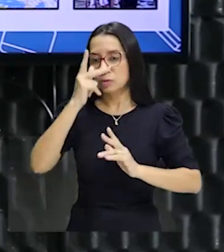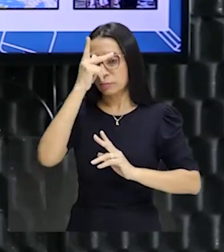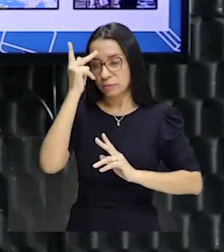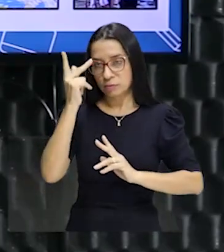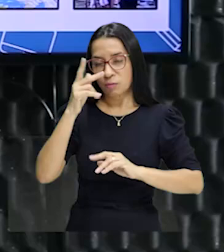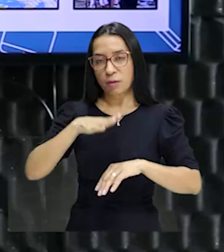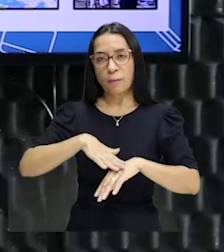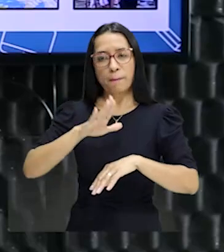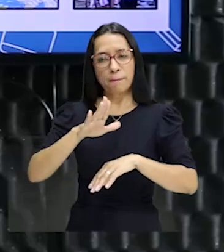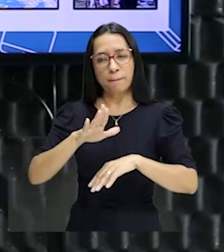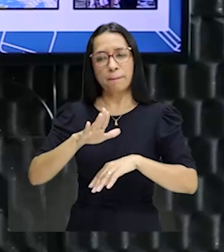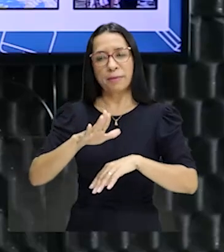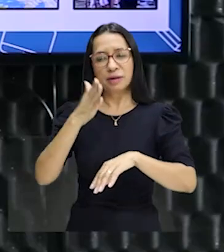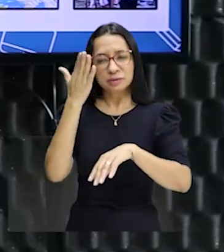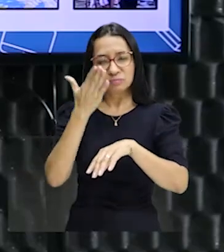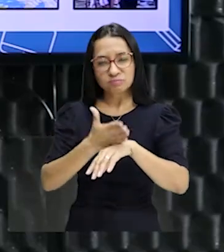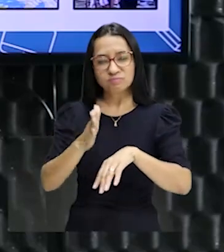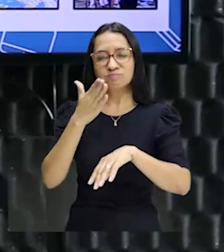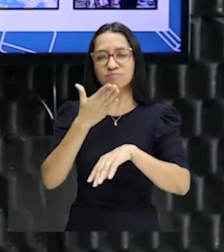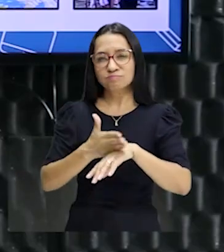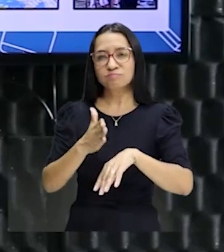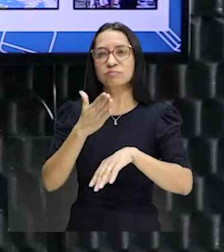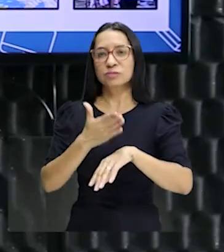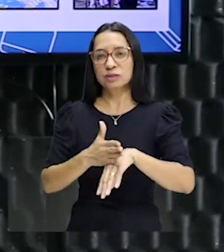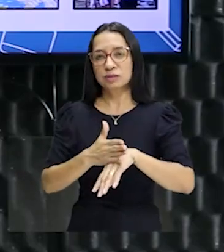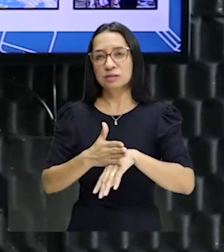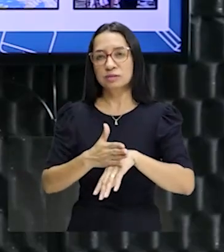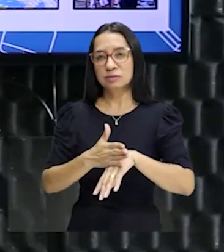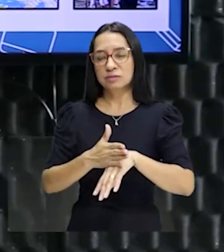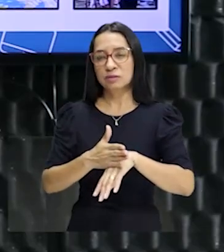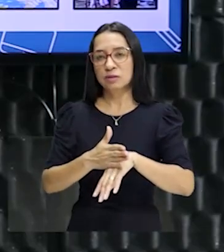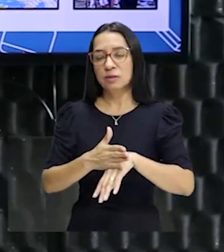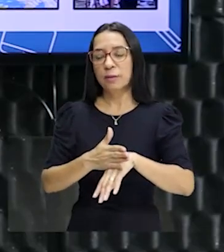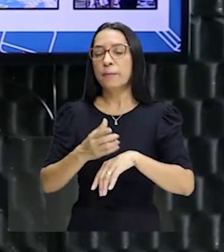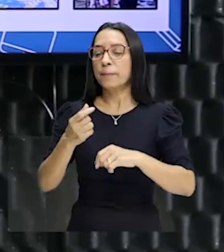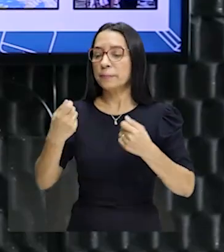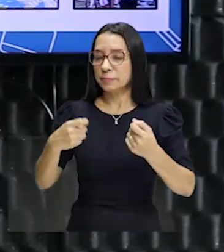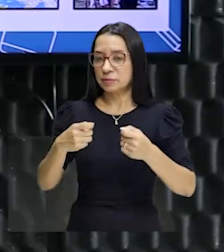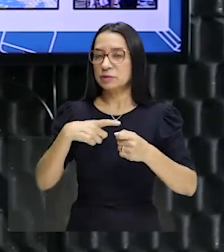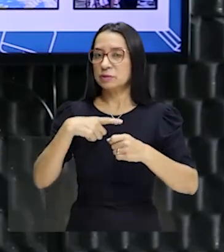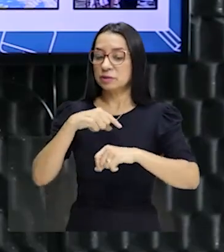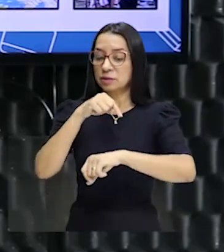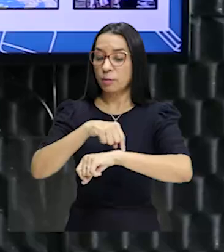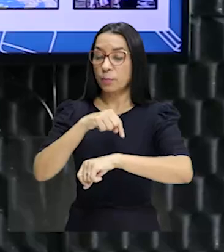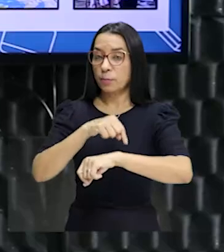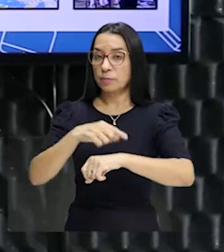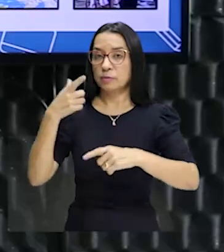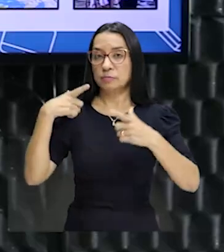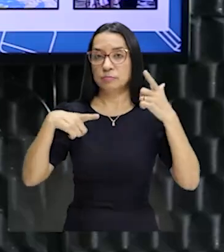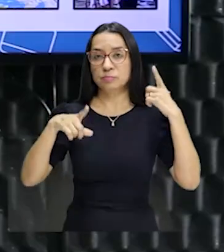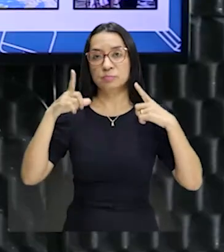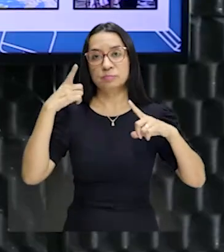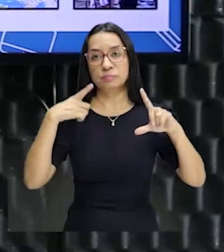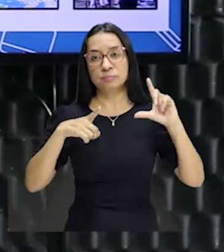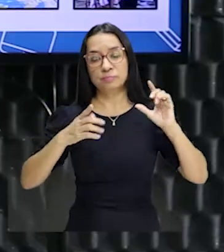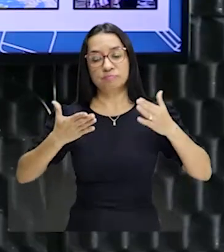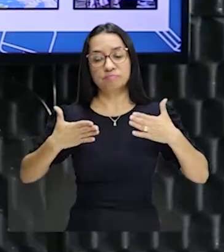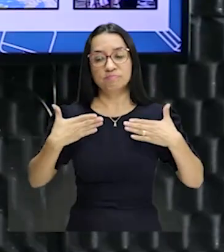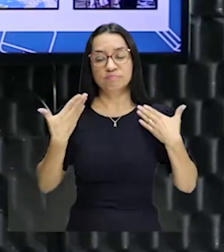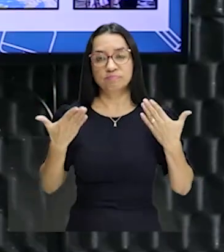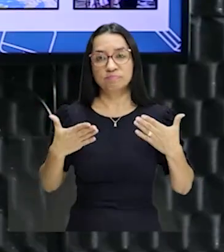seja, ele necessita, por hora, ter momentos de lazer, ter momentos de